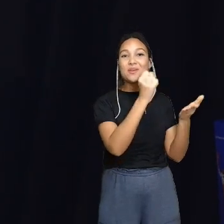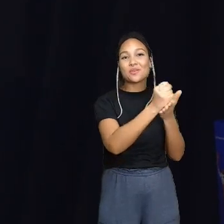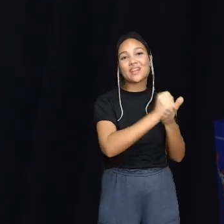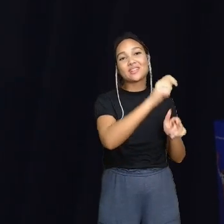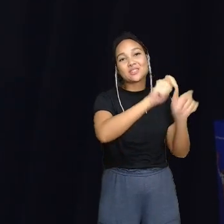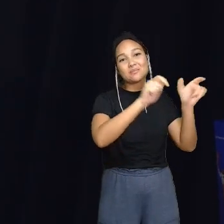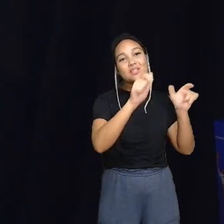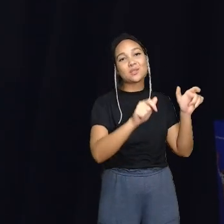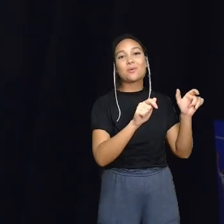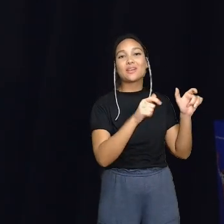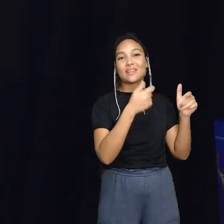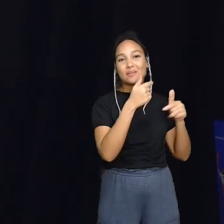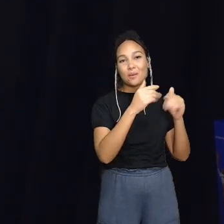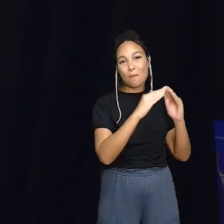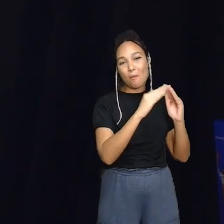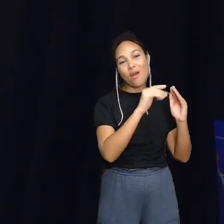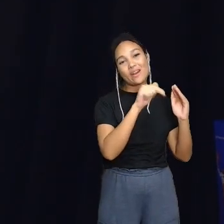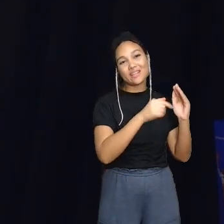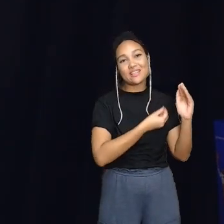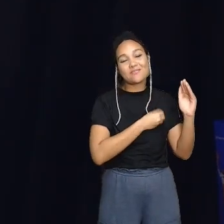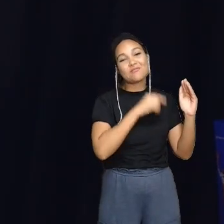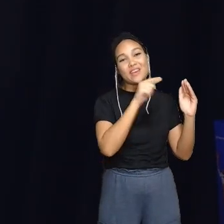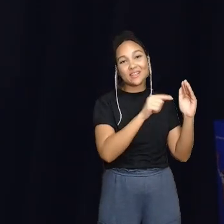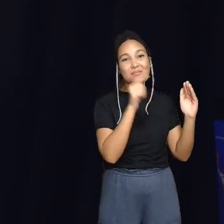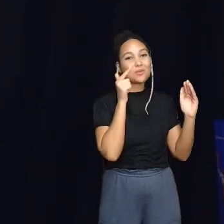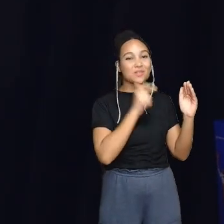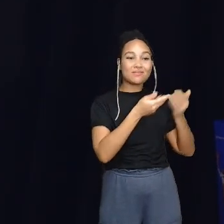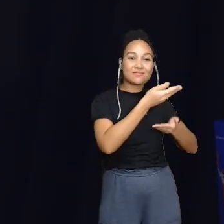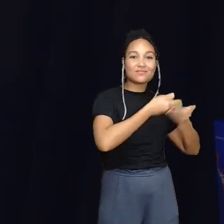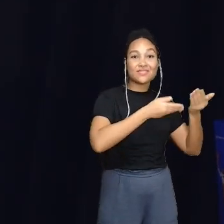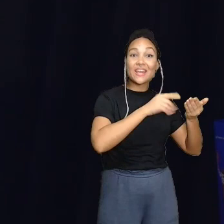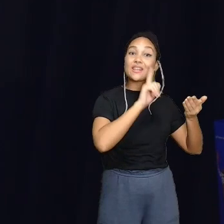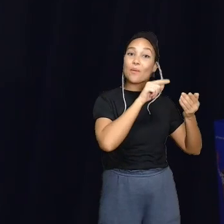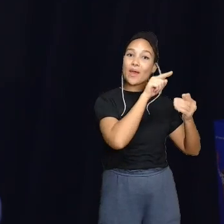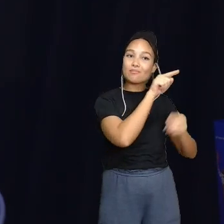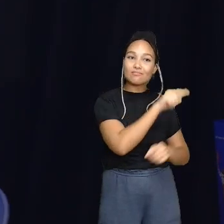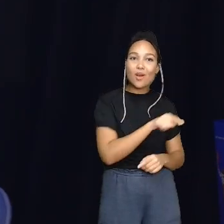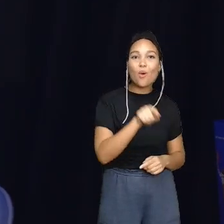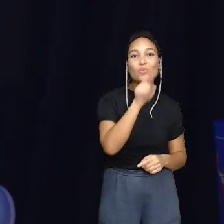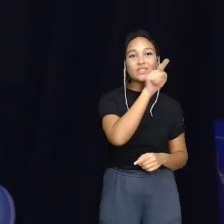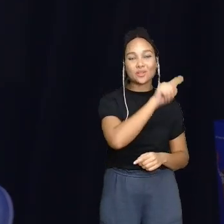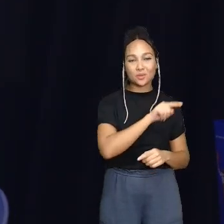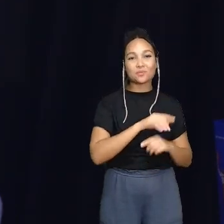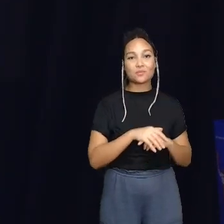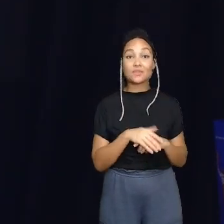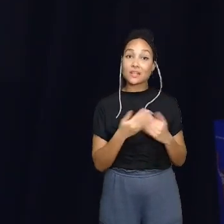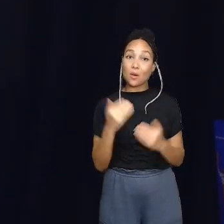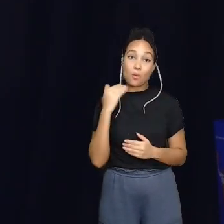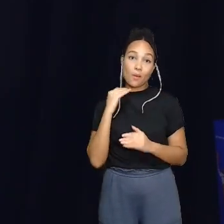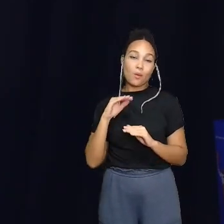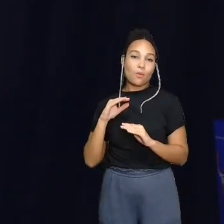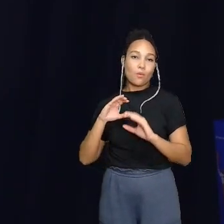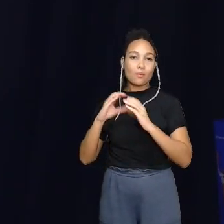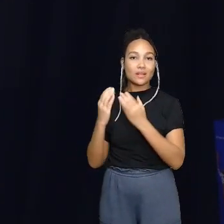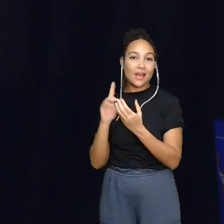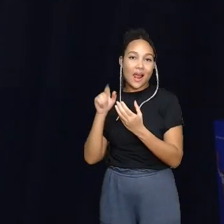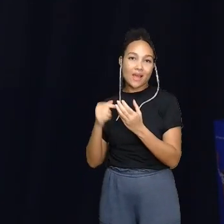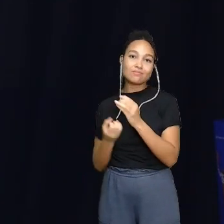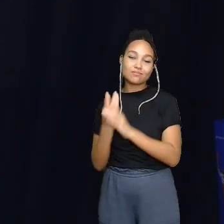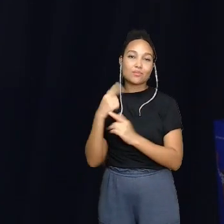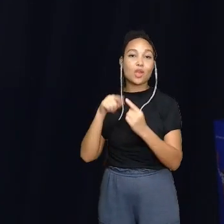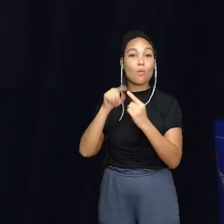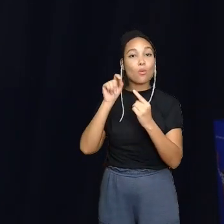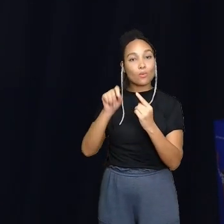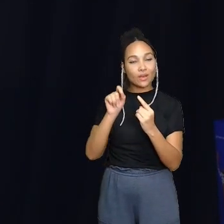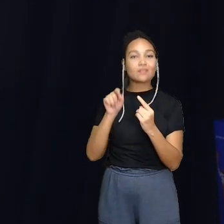áreas para poder ajudar ali nas vendas. Então, é todo um ciclo. Né? E o Banco Comunitário vem nesse sentido. Vem no sentido de potencializar